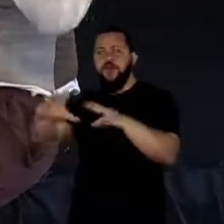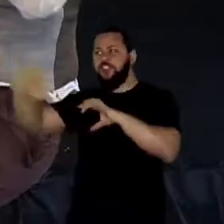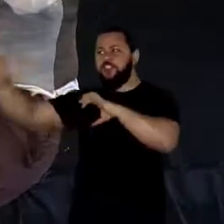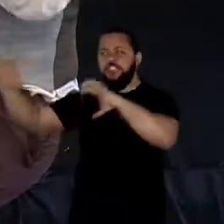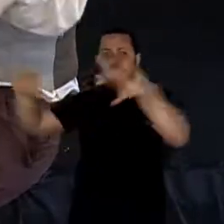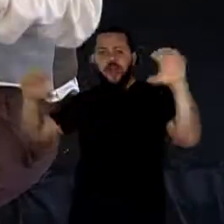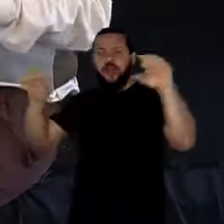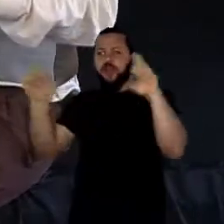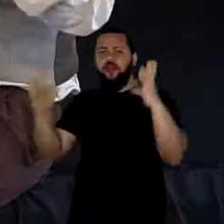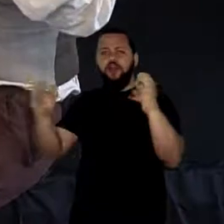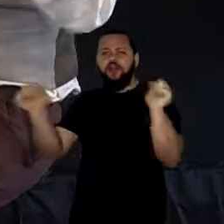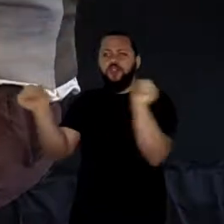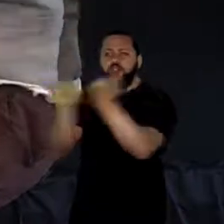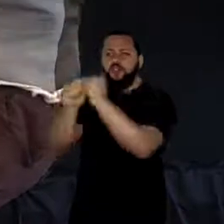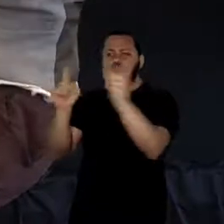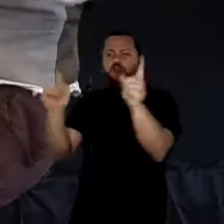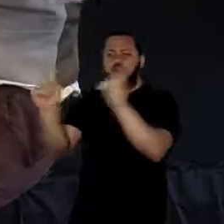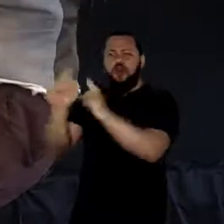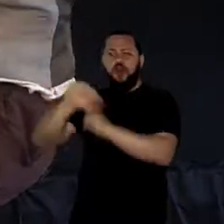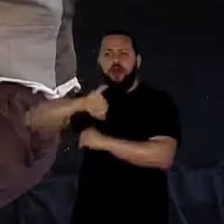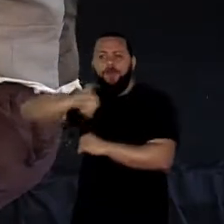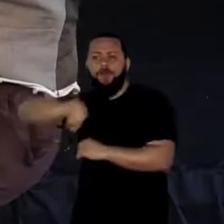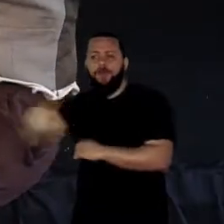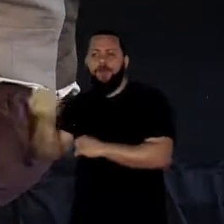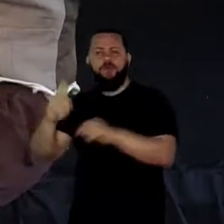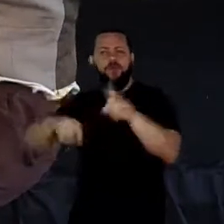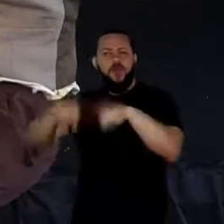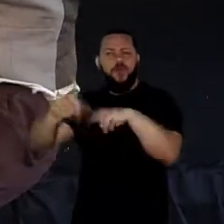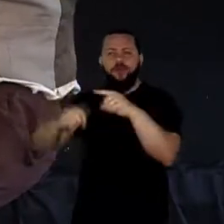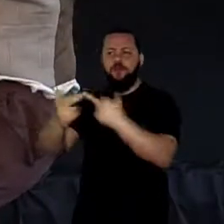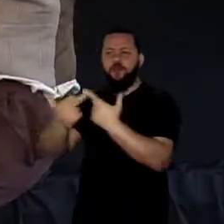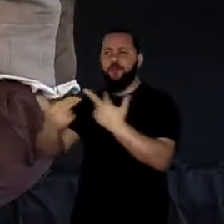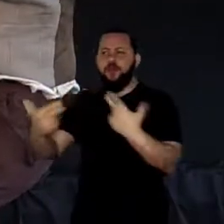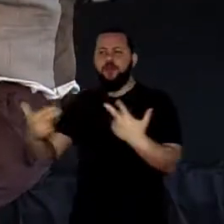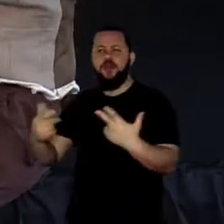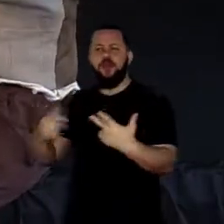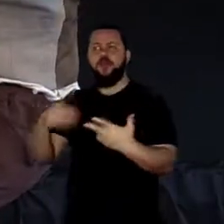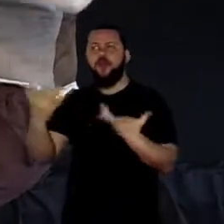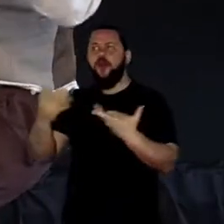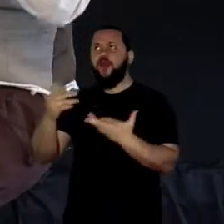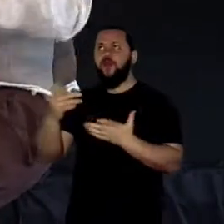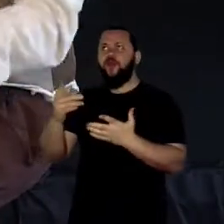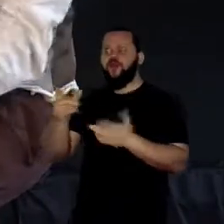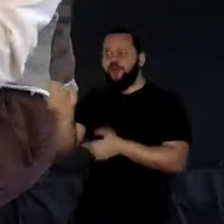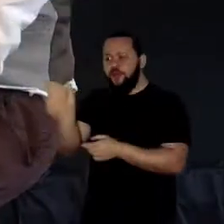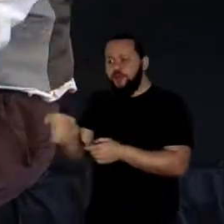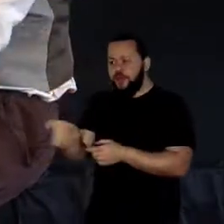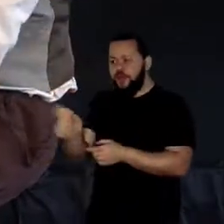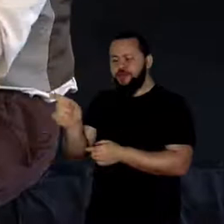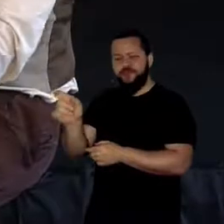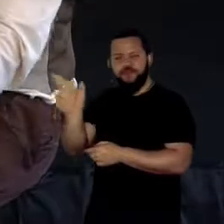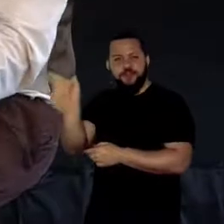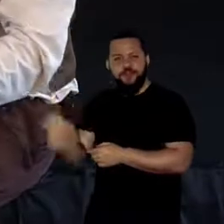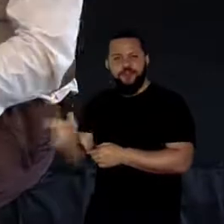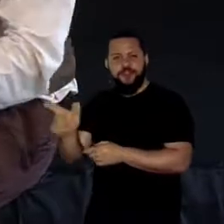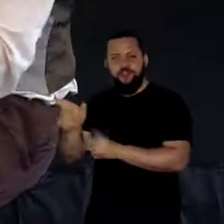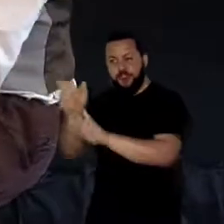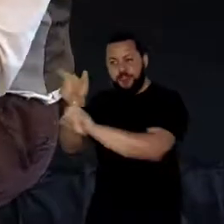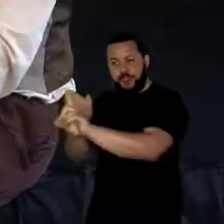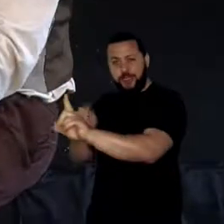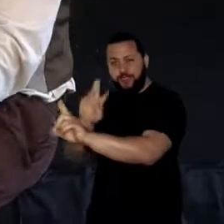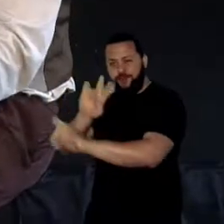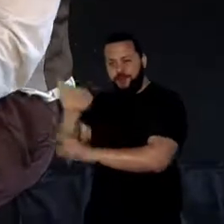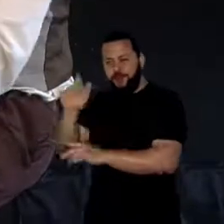Max, com a visão dele de direção, ele já disse, não, então o personagem vai mover esse cenário. E isso tudo foi criando a partir disso, né? E daí a gente pega aqui o